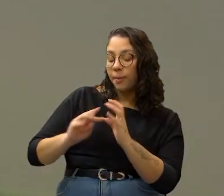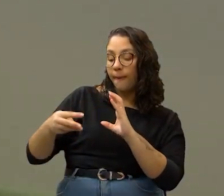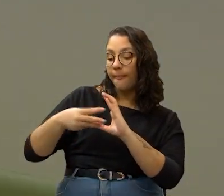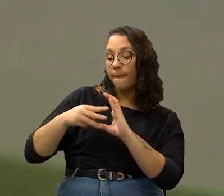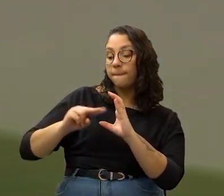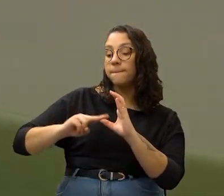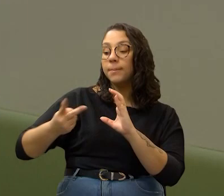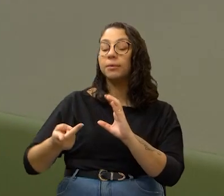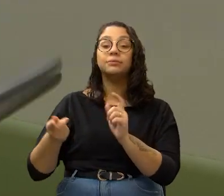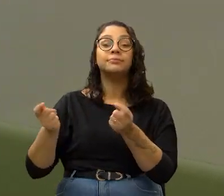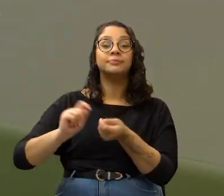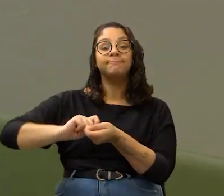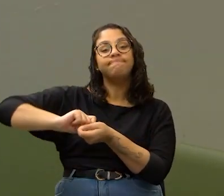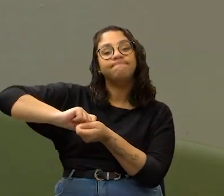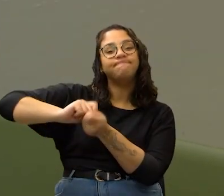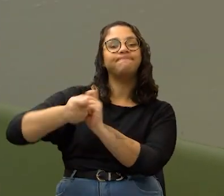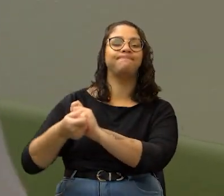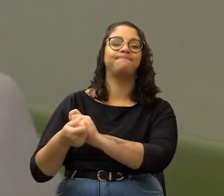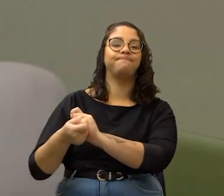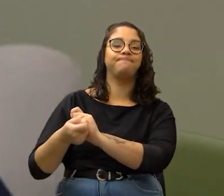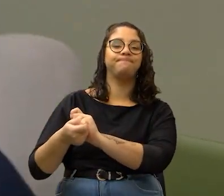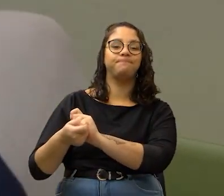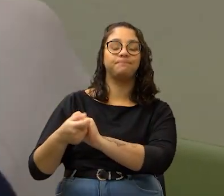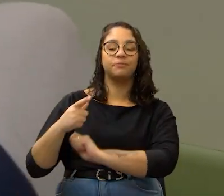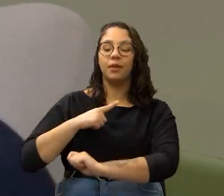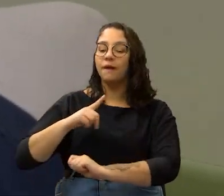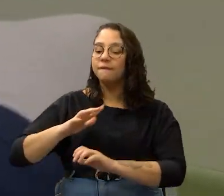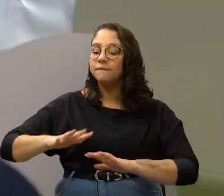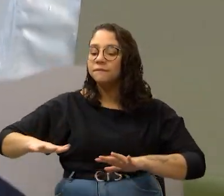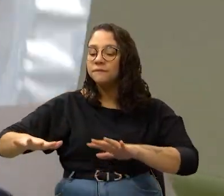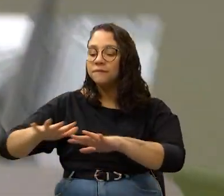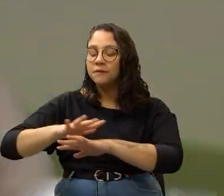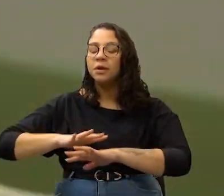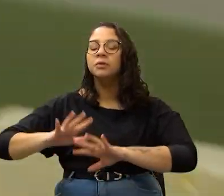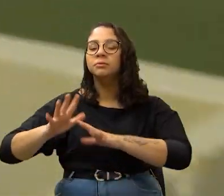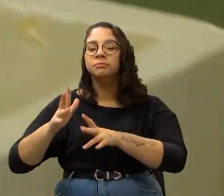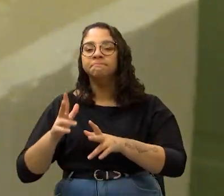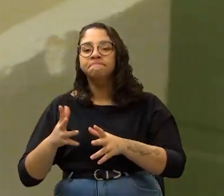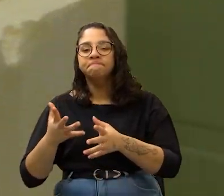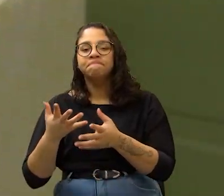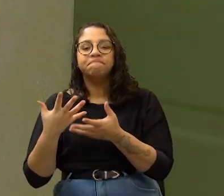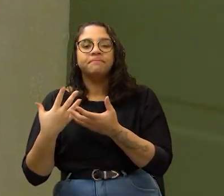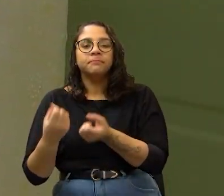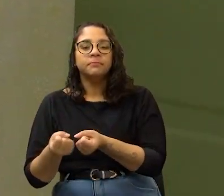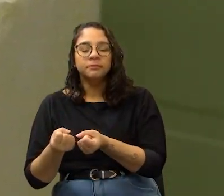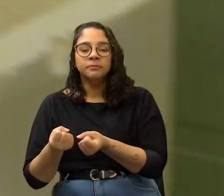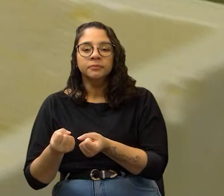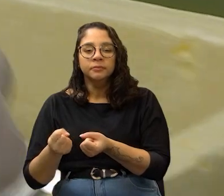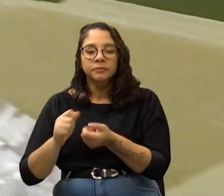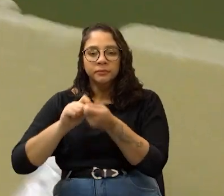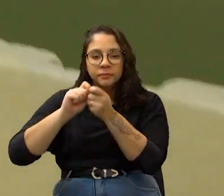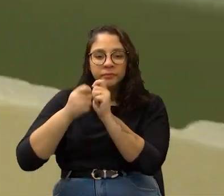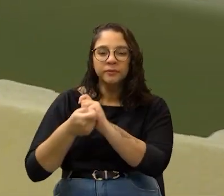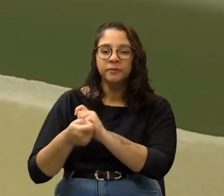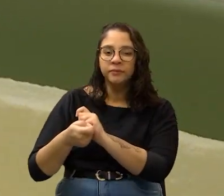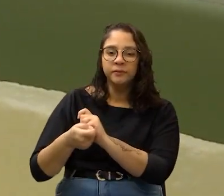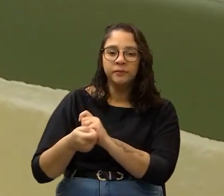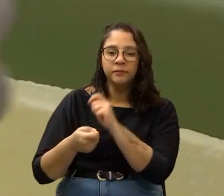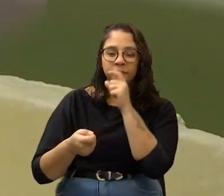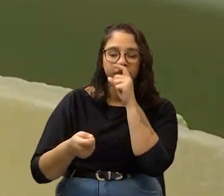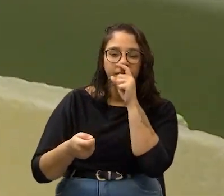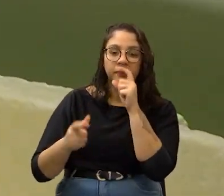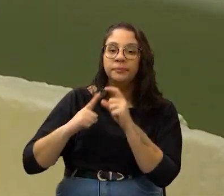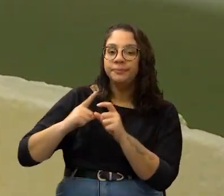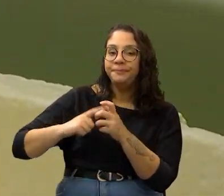são capazes de sentirem aquele microambiente, né, de serem perceptíveis àquele microambiente, e